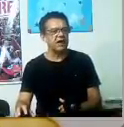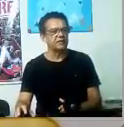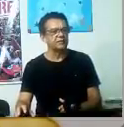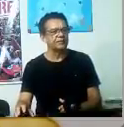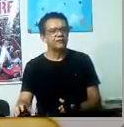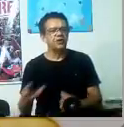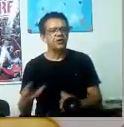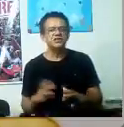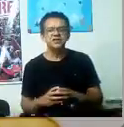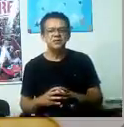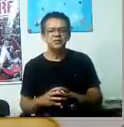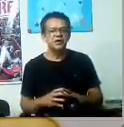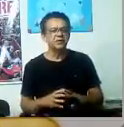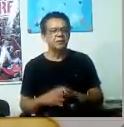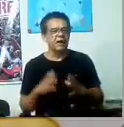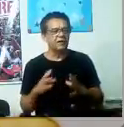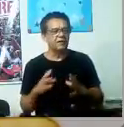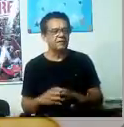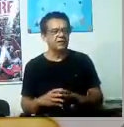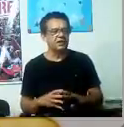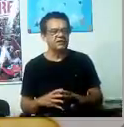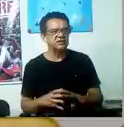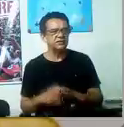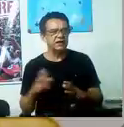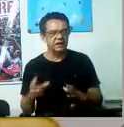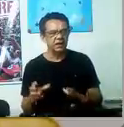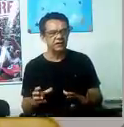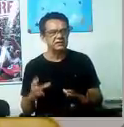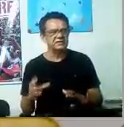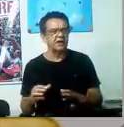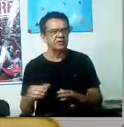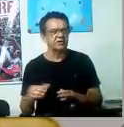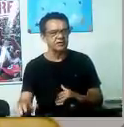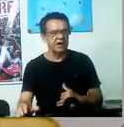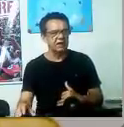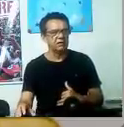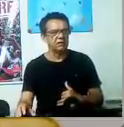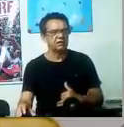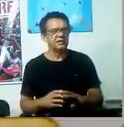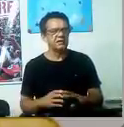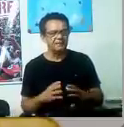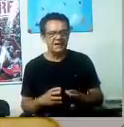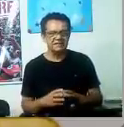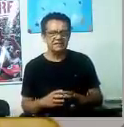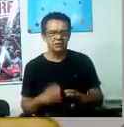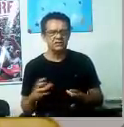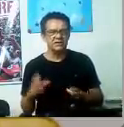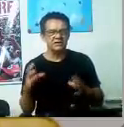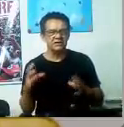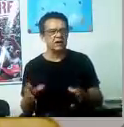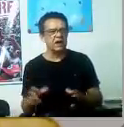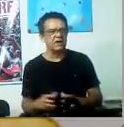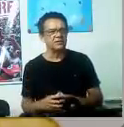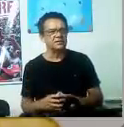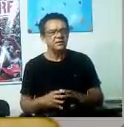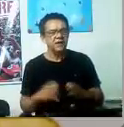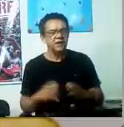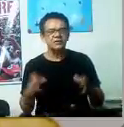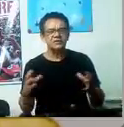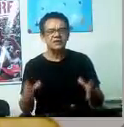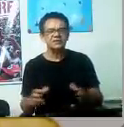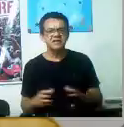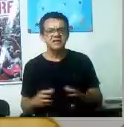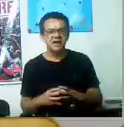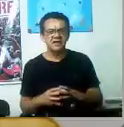Bolsonaro Foi distribuído para o gabinete do decano Celso de Mello Na peça, os advogados